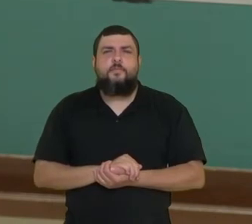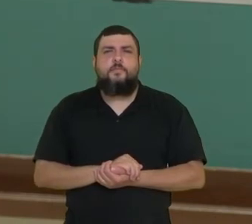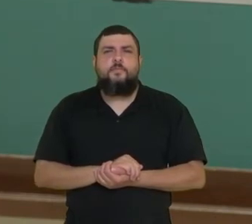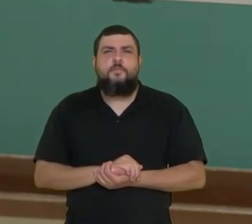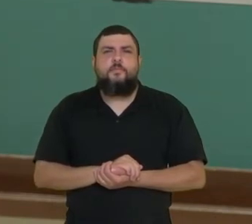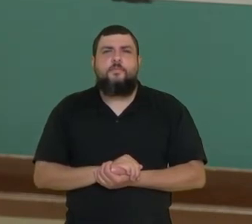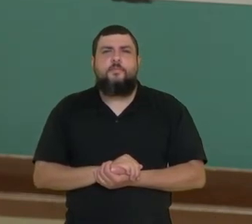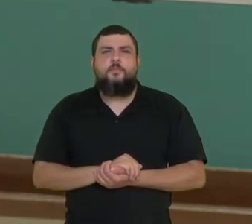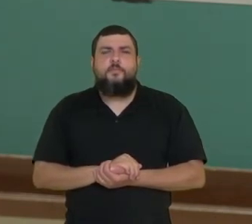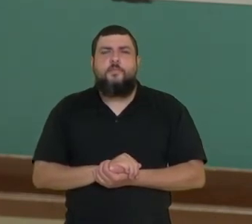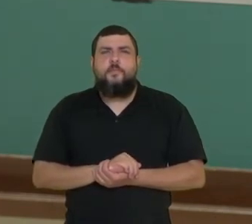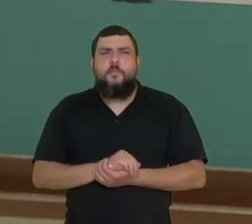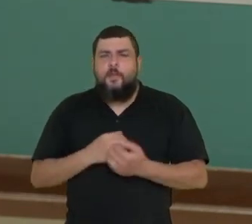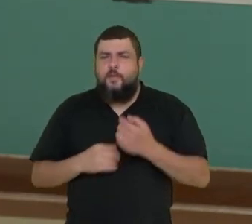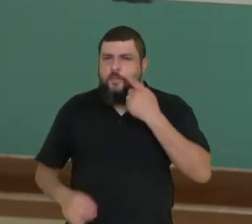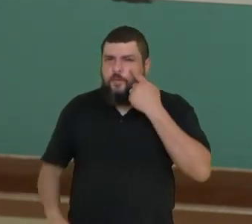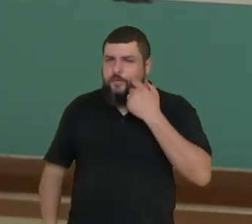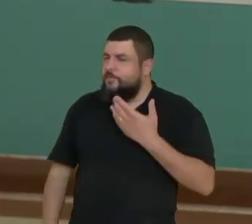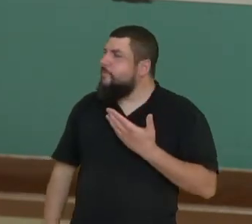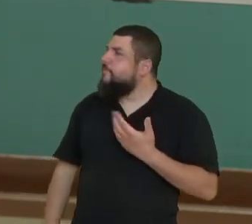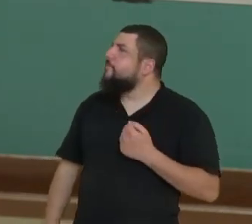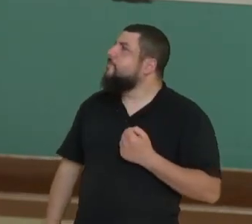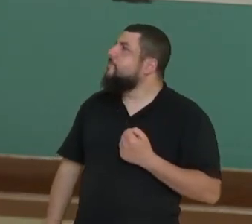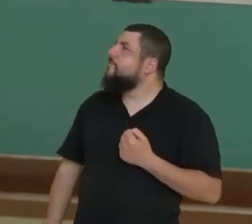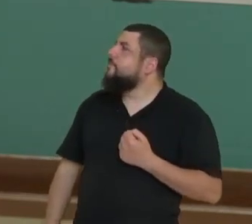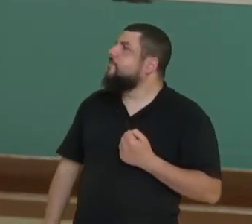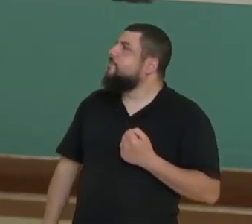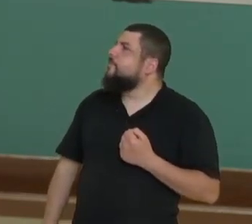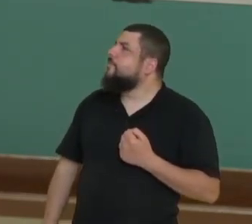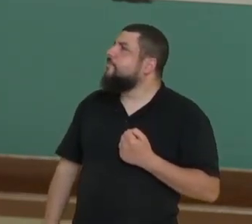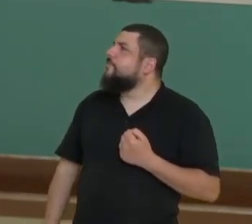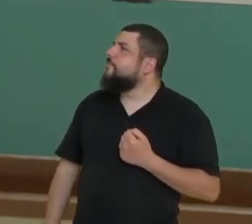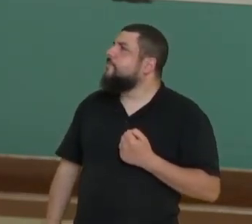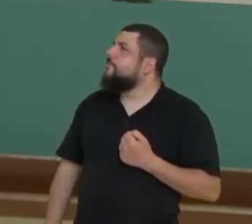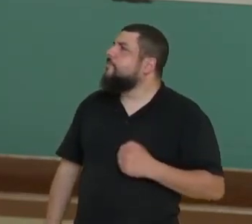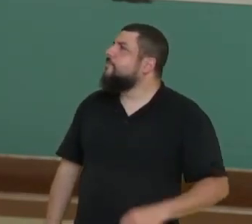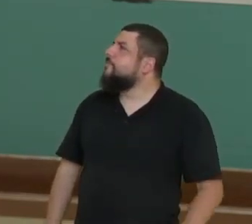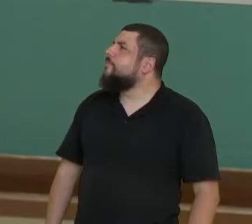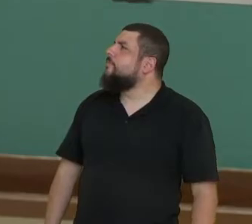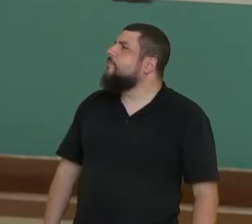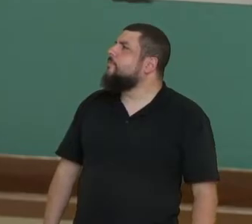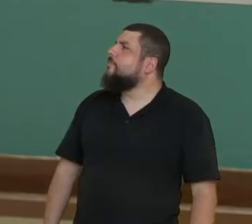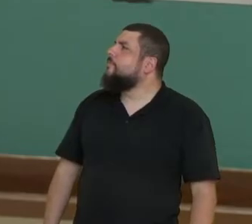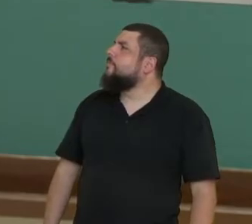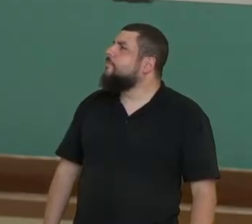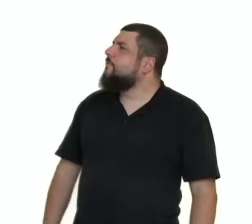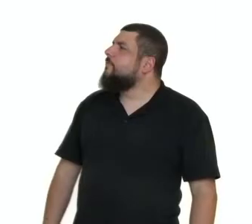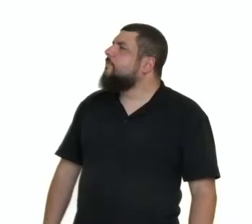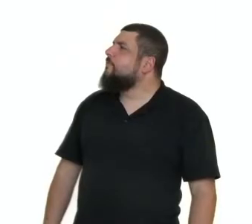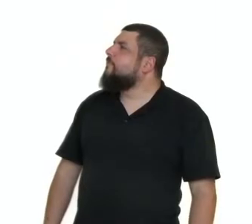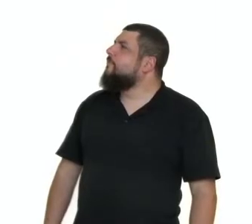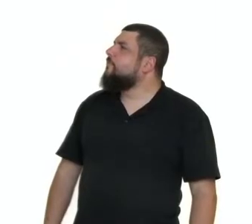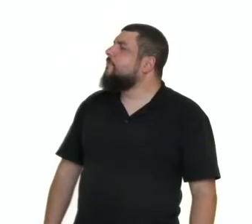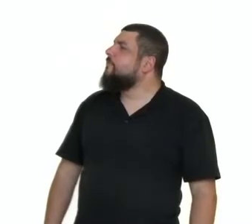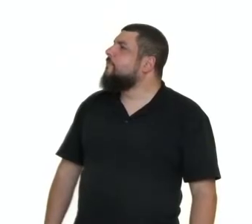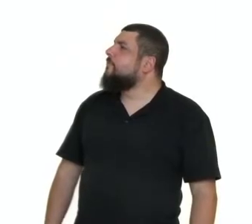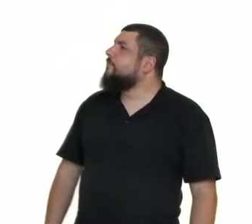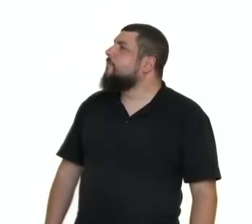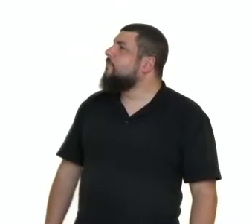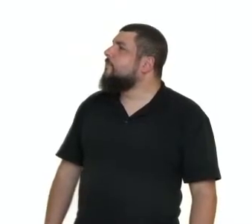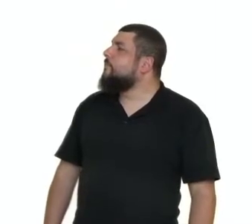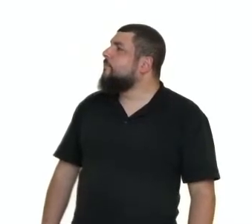Olha essa situação aqui, ó. Já pensou em literalmente queimar dinheiro? Economicamente